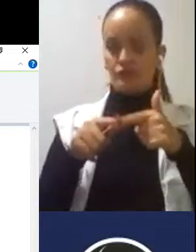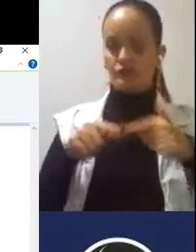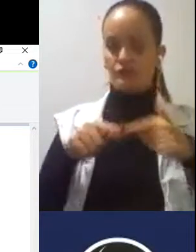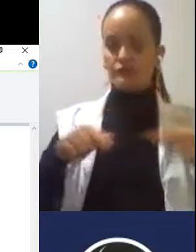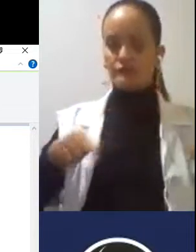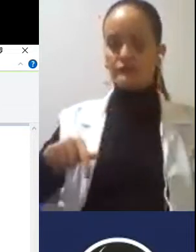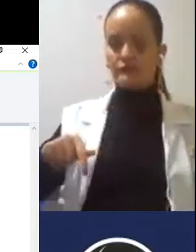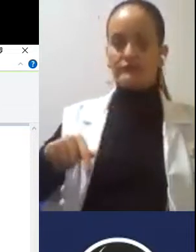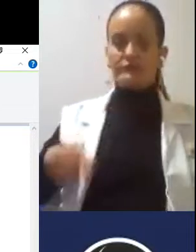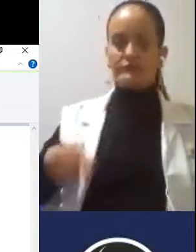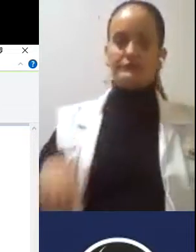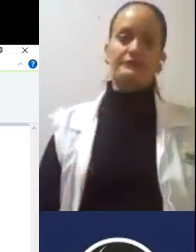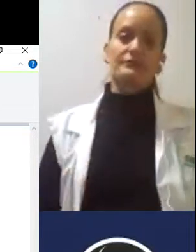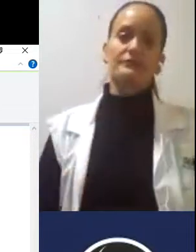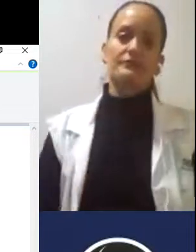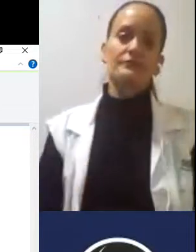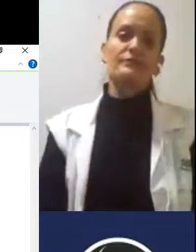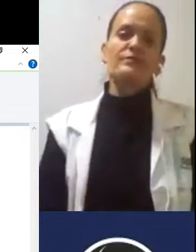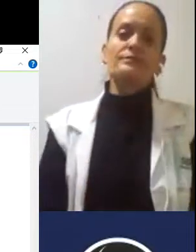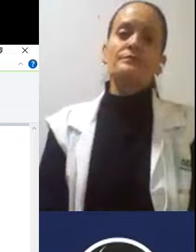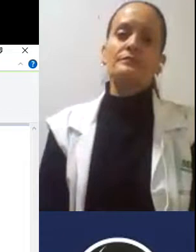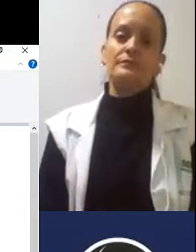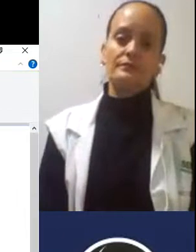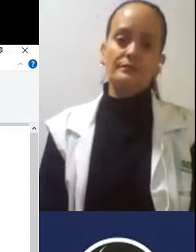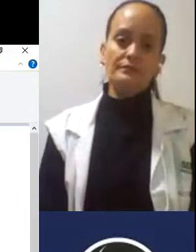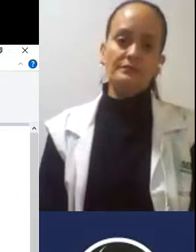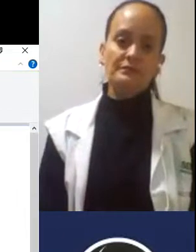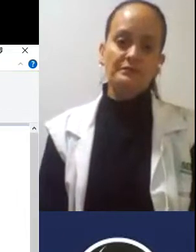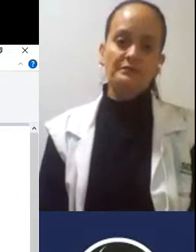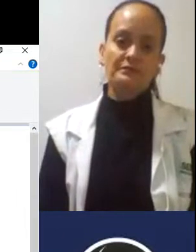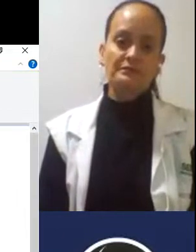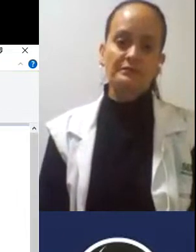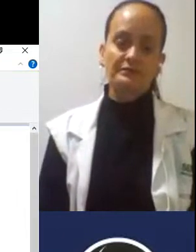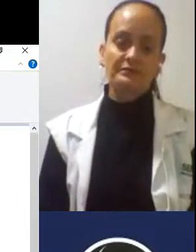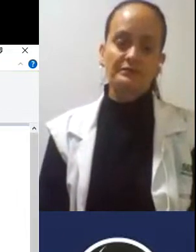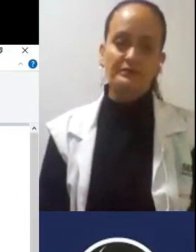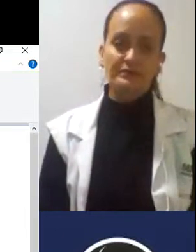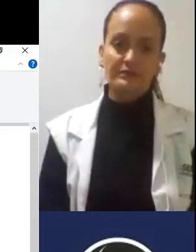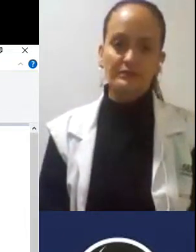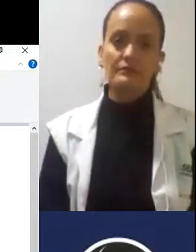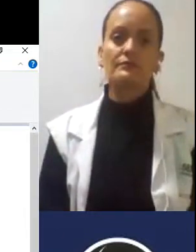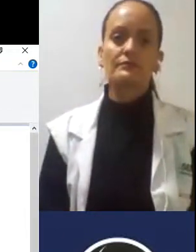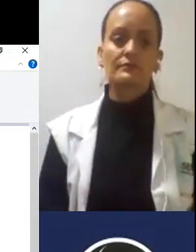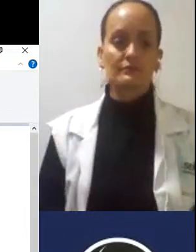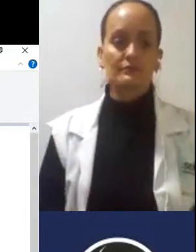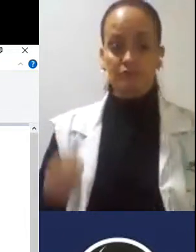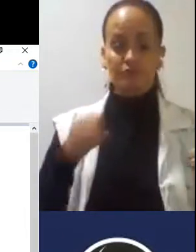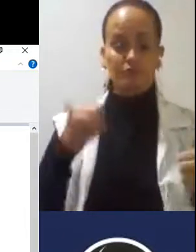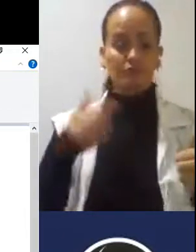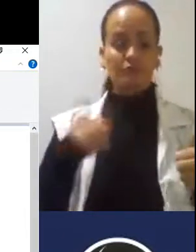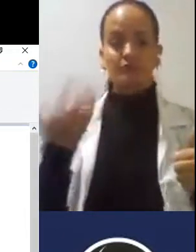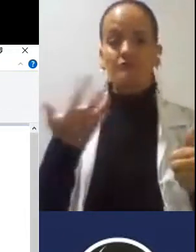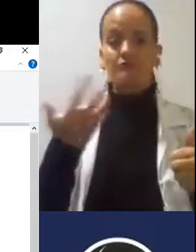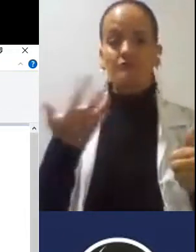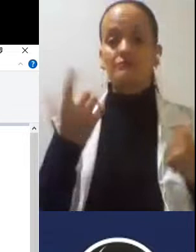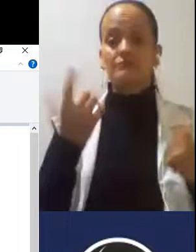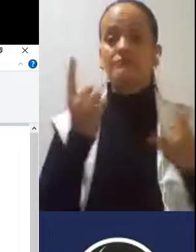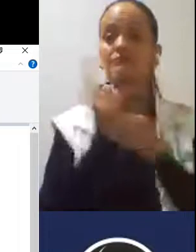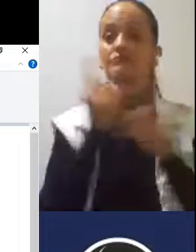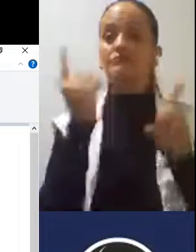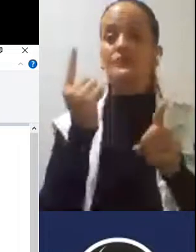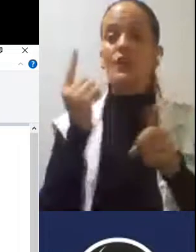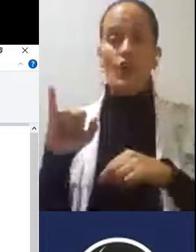Tensão dividido por corrente, certo? Ah, professor, se eu quiser descobrir a corrente, eu venho aqui, ó, e apago